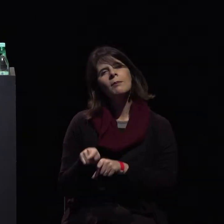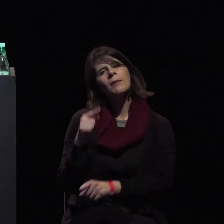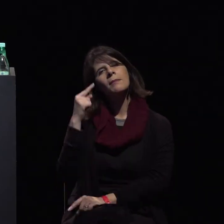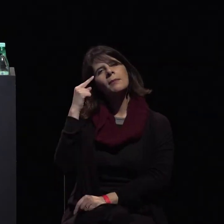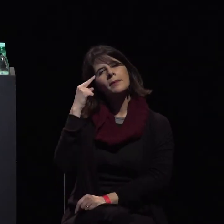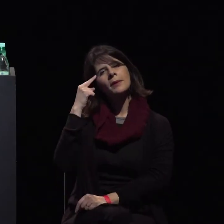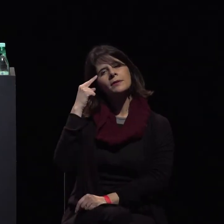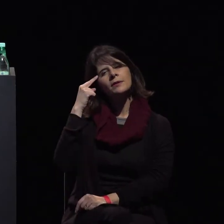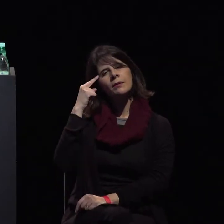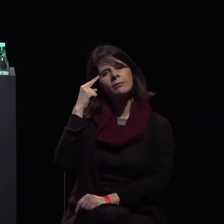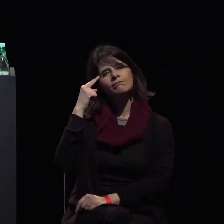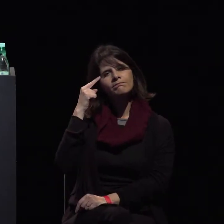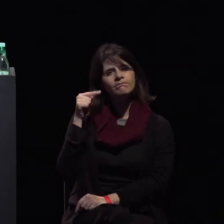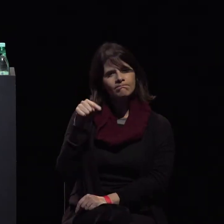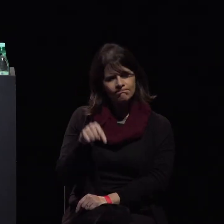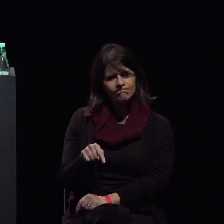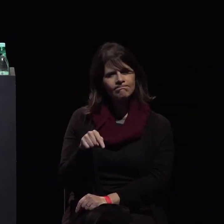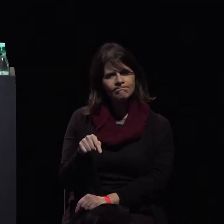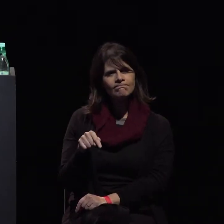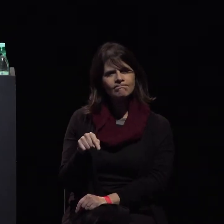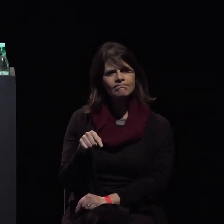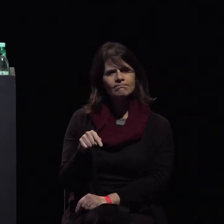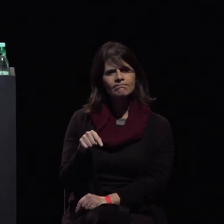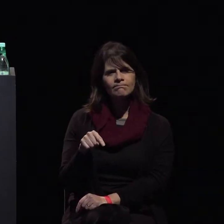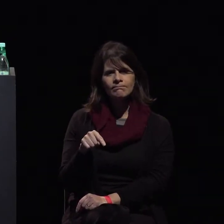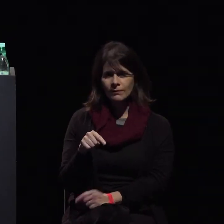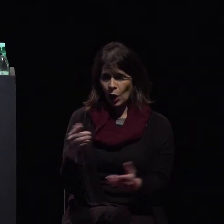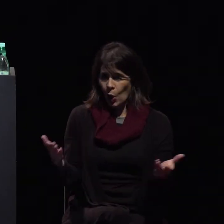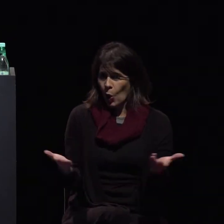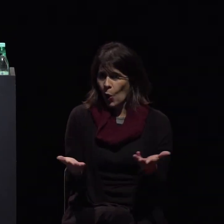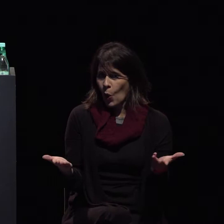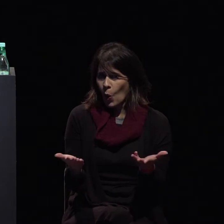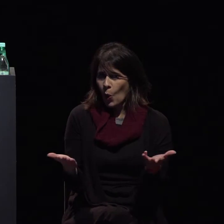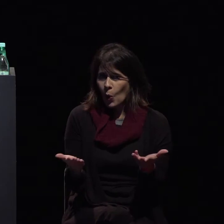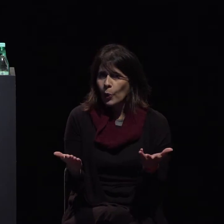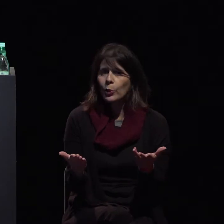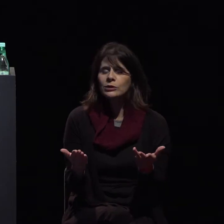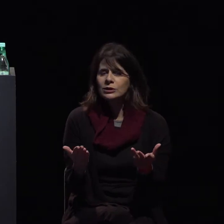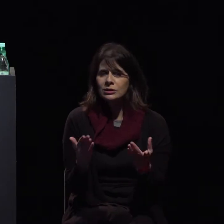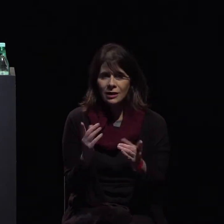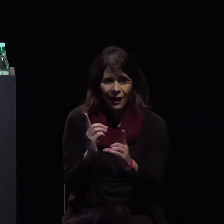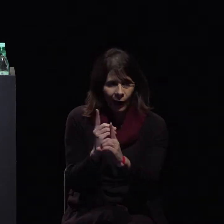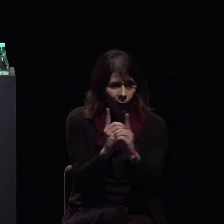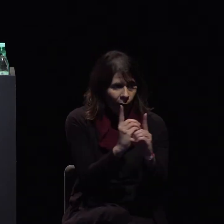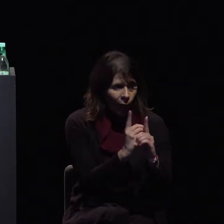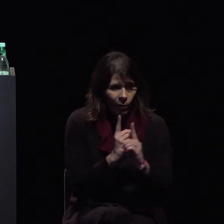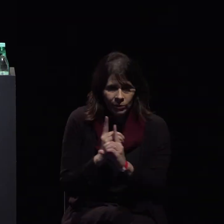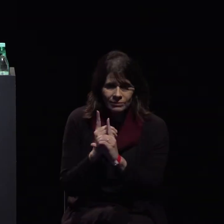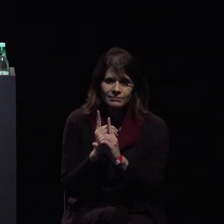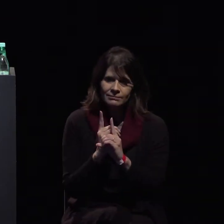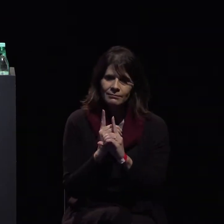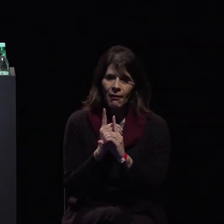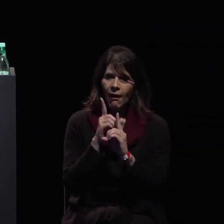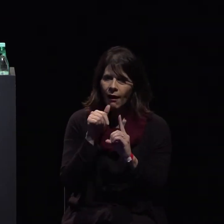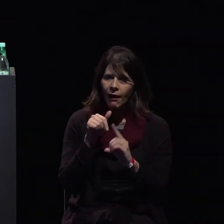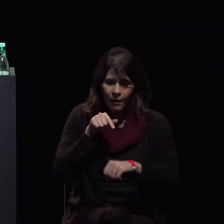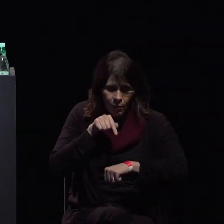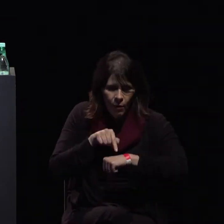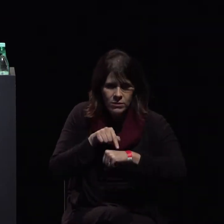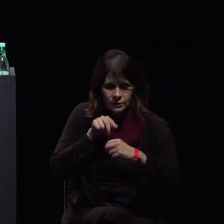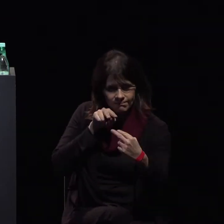que nesse dia, encontro também simboliza esse espaço da gente se ver no outro,